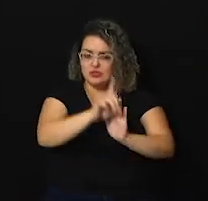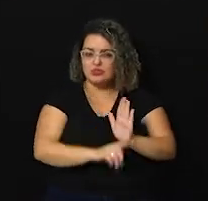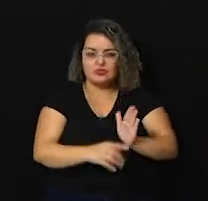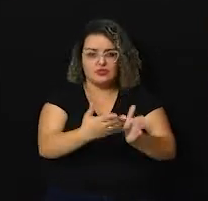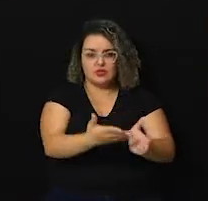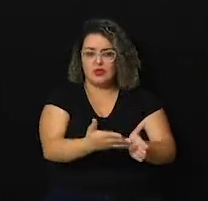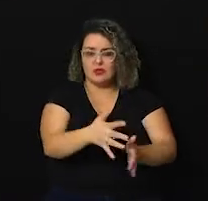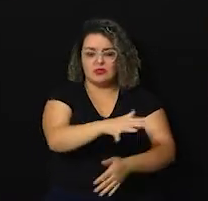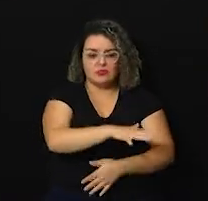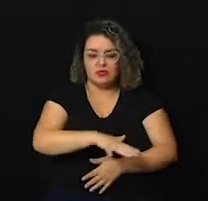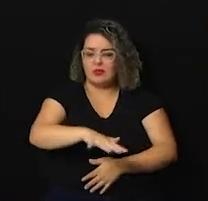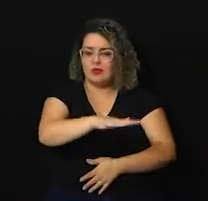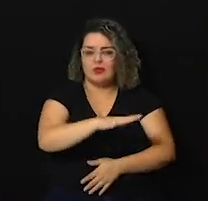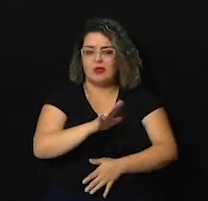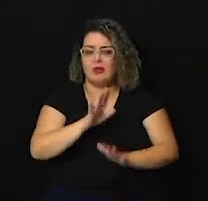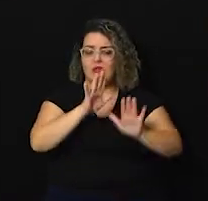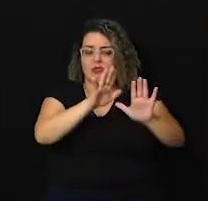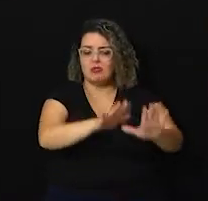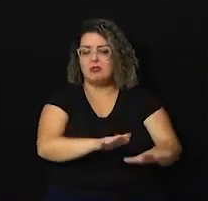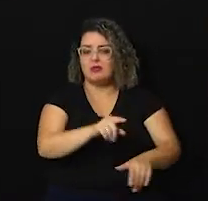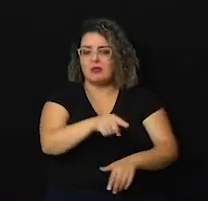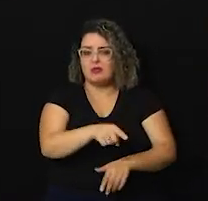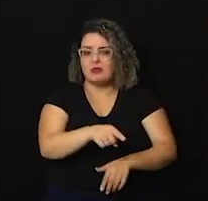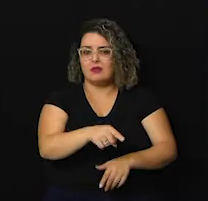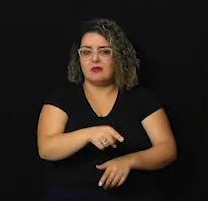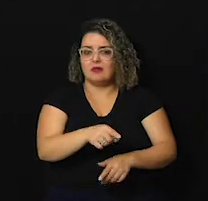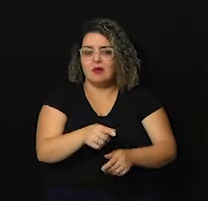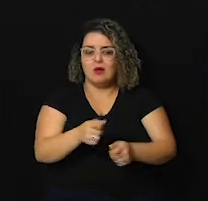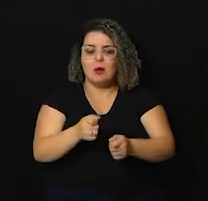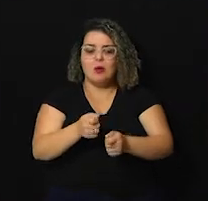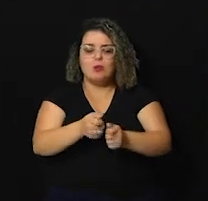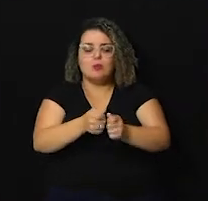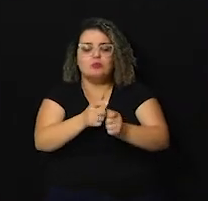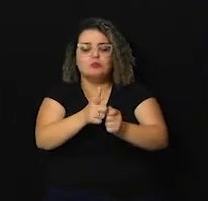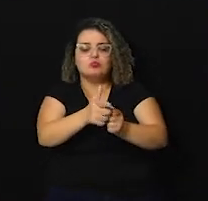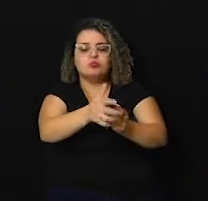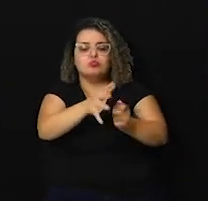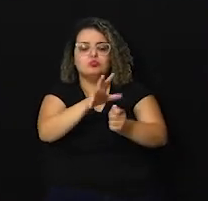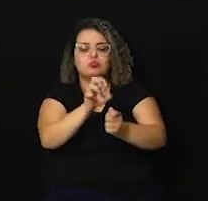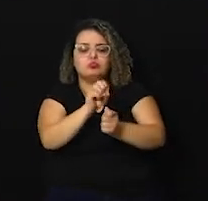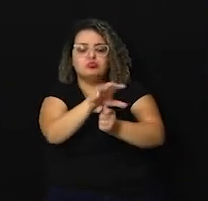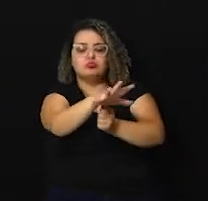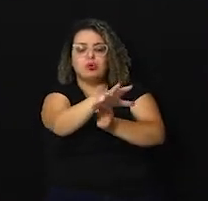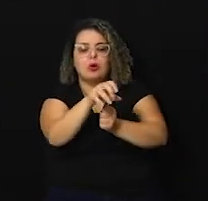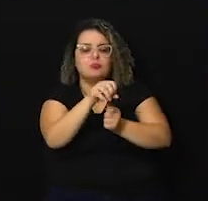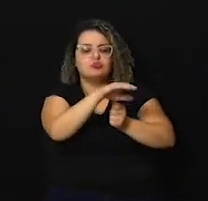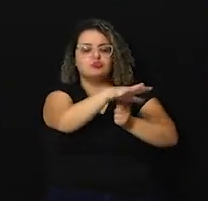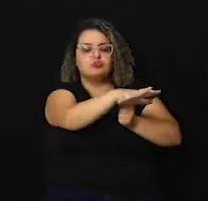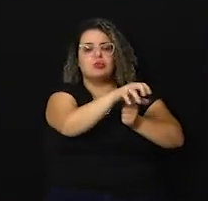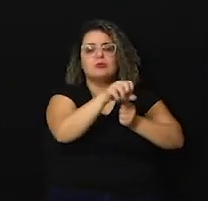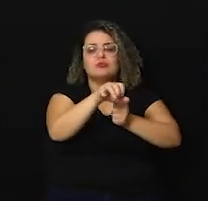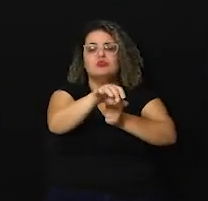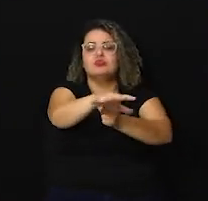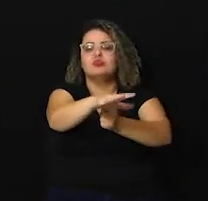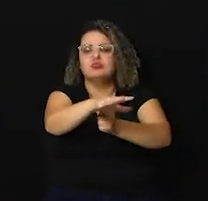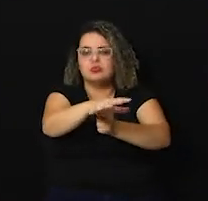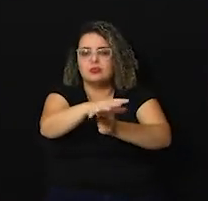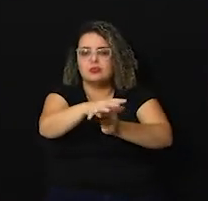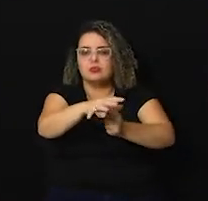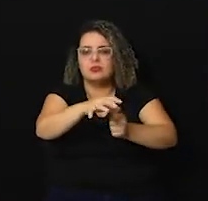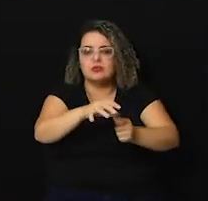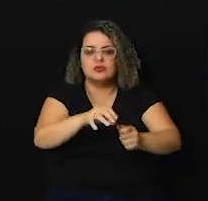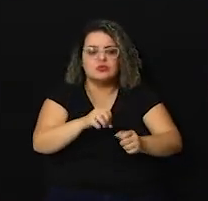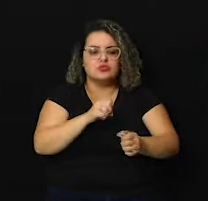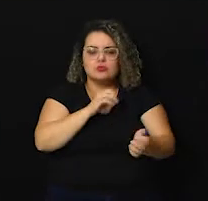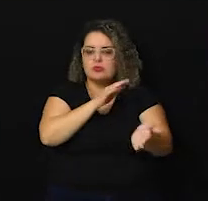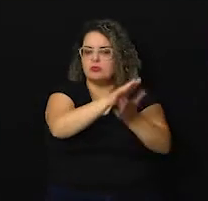e tem acontecido muitos casos em que as pessoas têm sido borrifadas com agrotóxicos como tentativas de intimidar